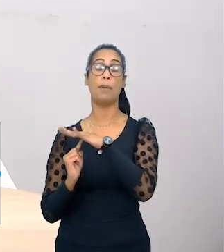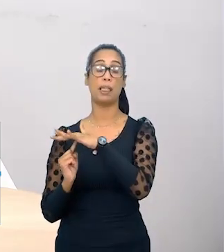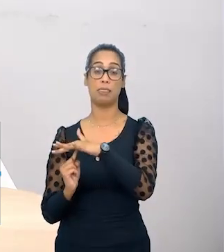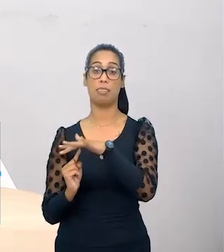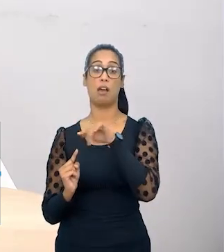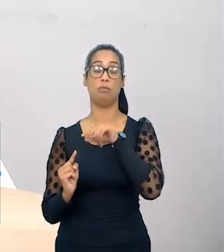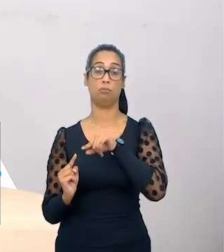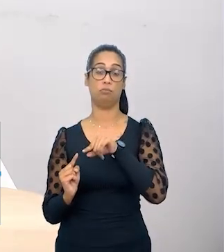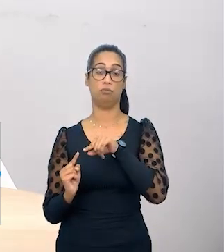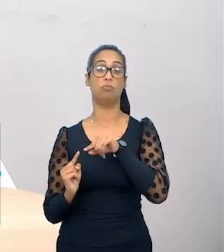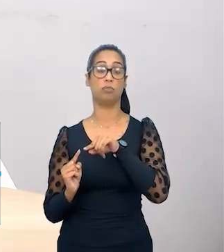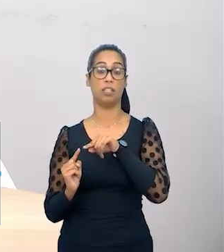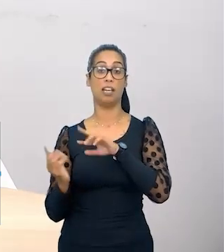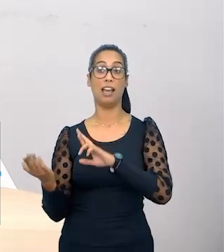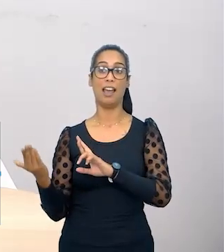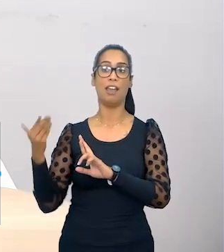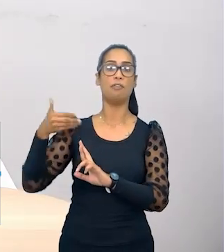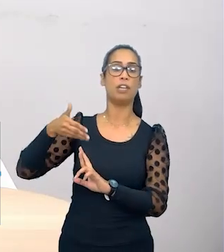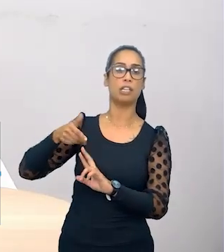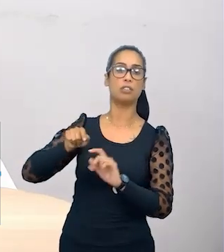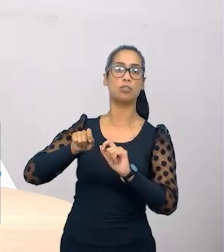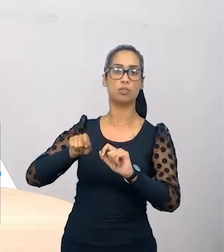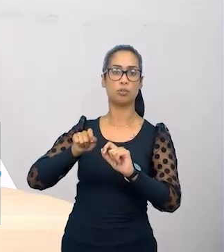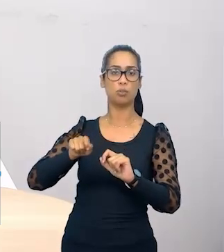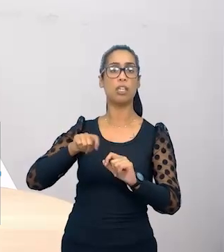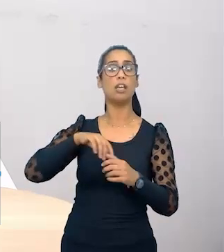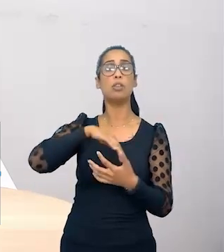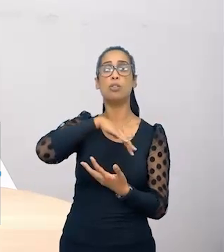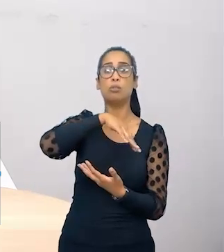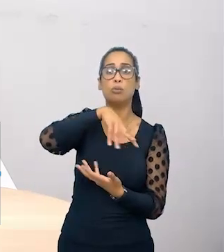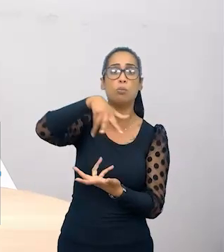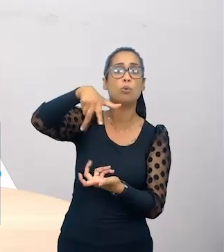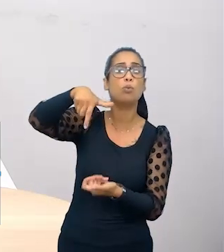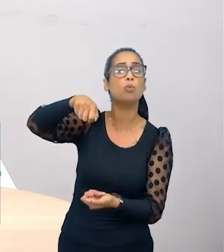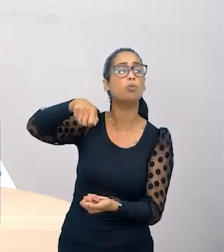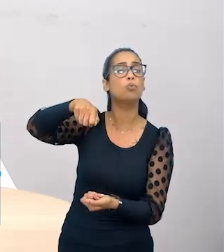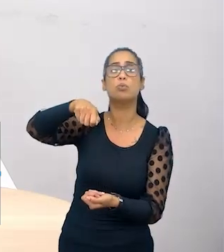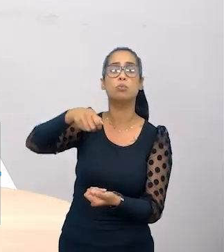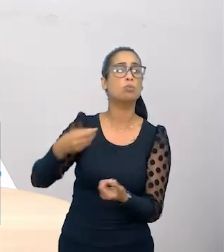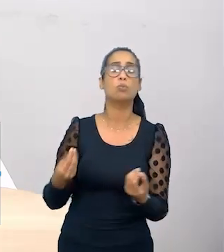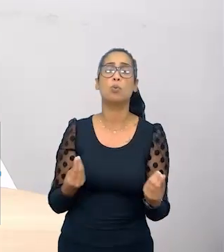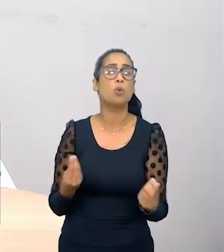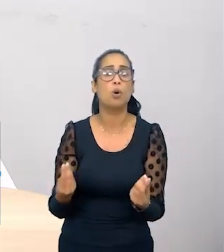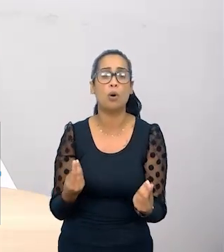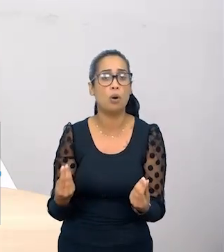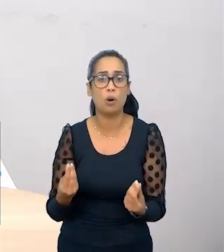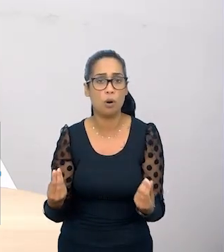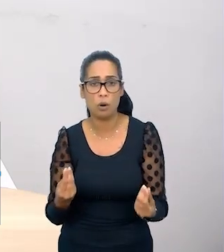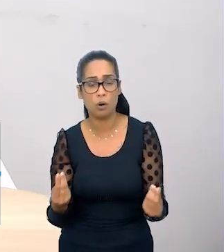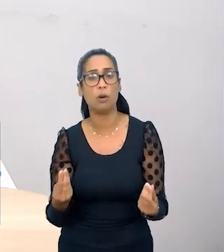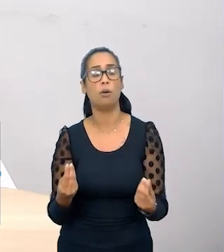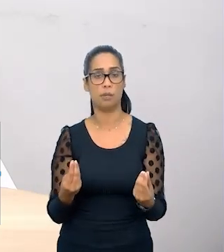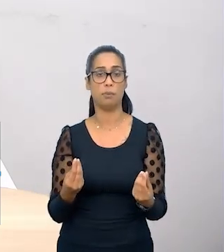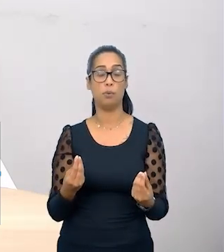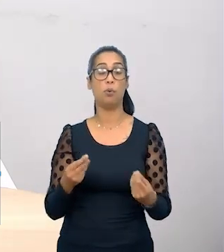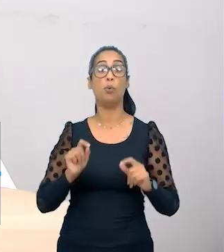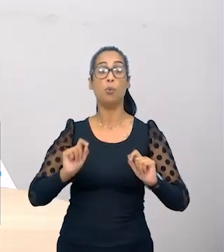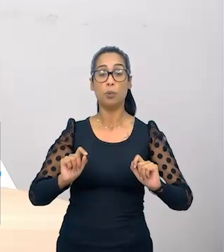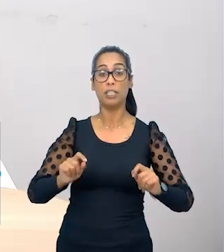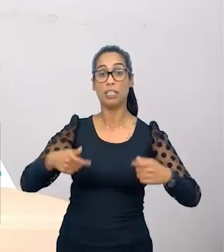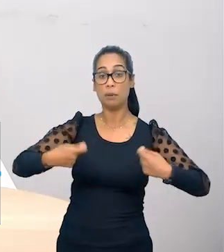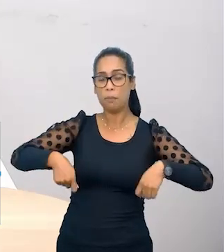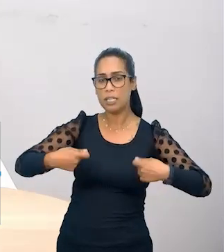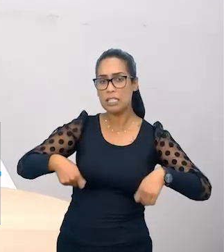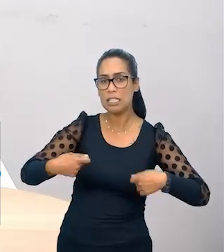do planeta, como eles são utilizados, as necessidades, né? Se é exclusivamente necessário que você tenha